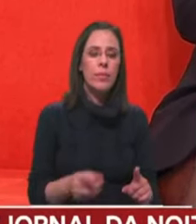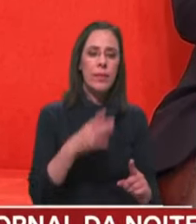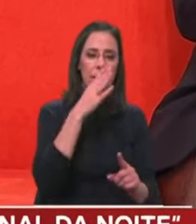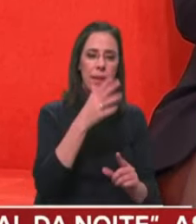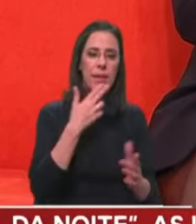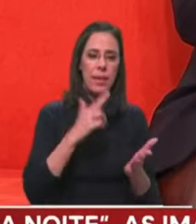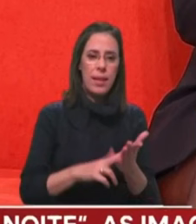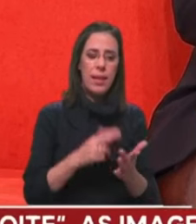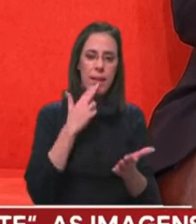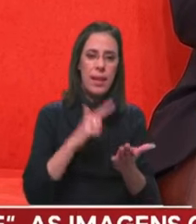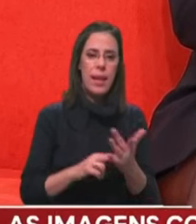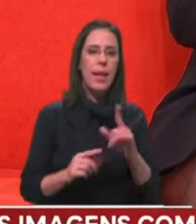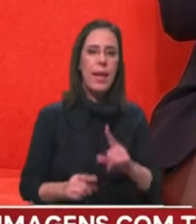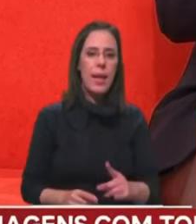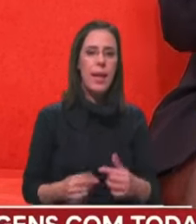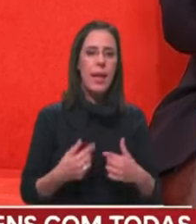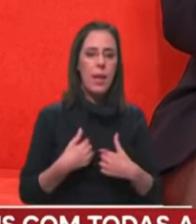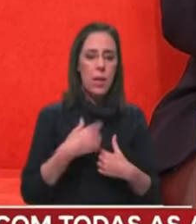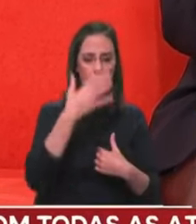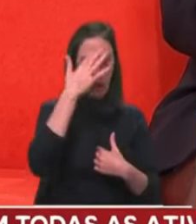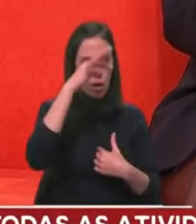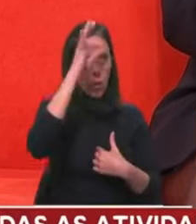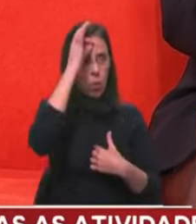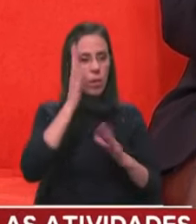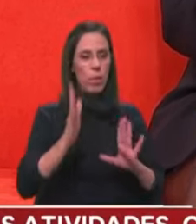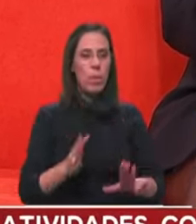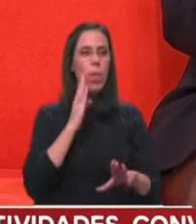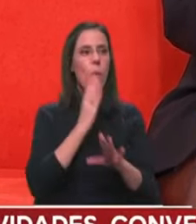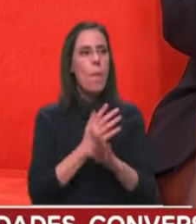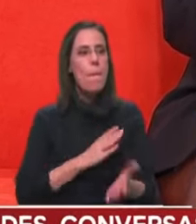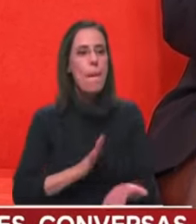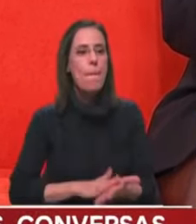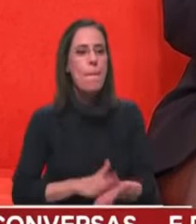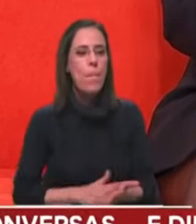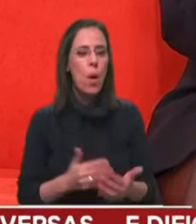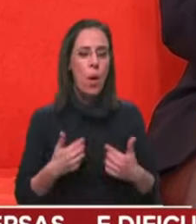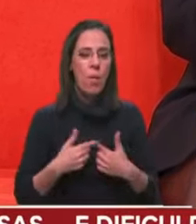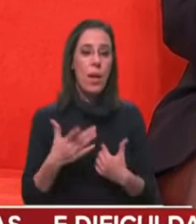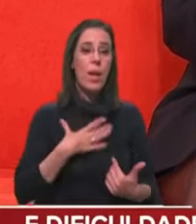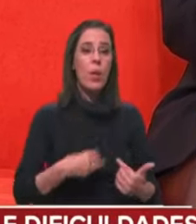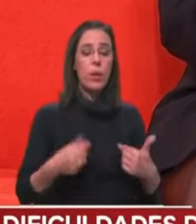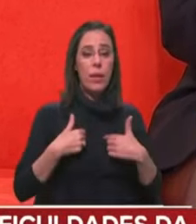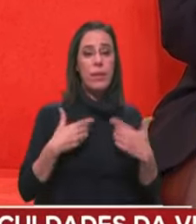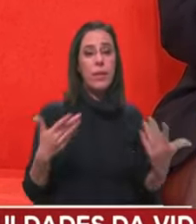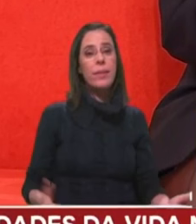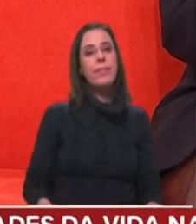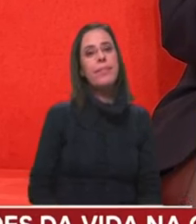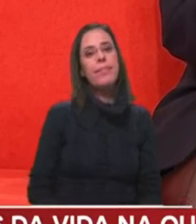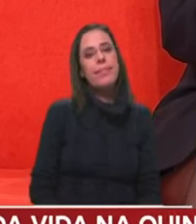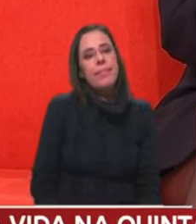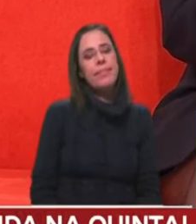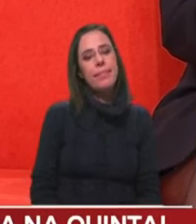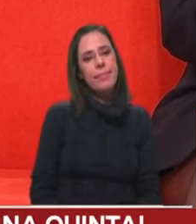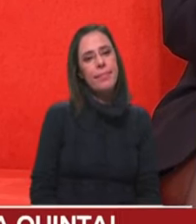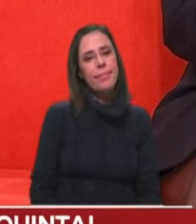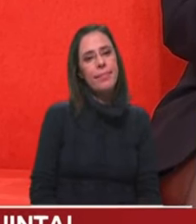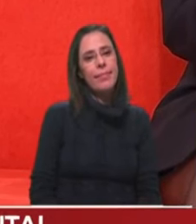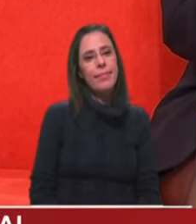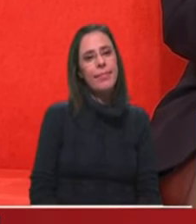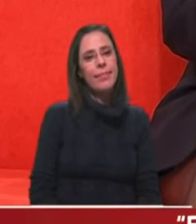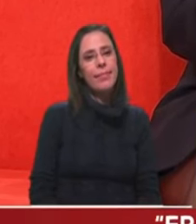diz ele tinha alguma razão inconscientemente eu precisava da última prova Nem que ele gostava de mim e então